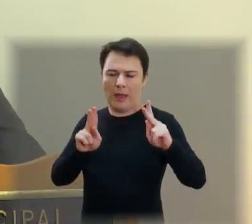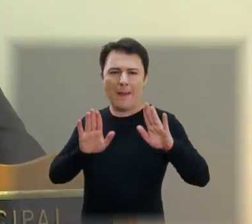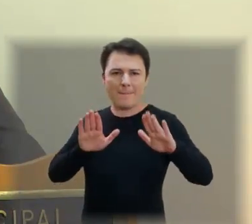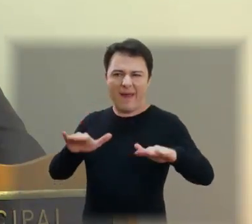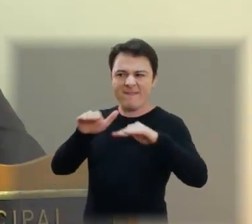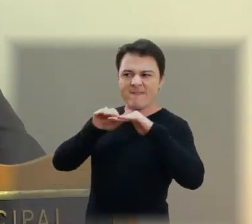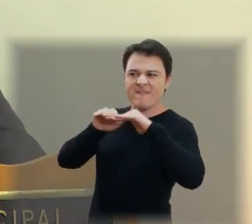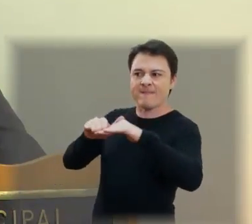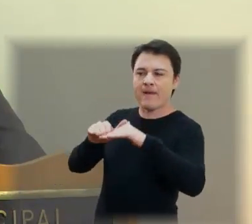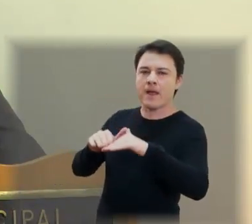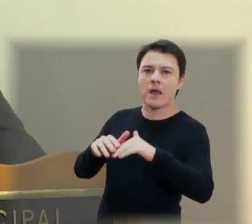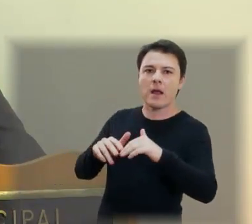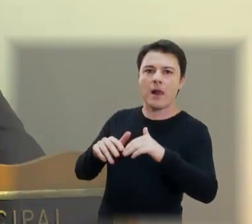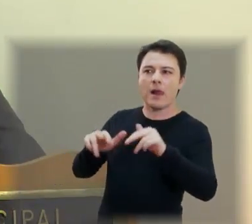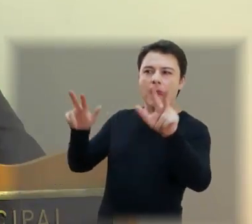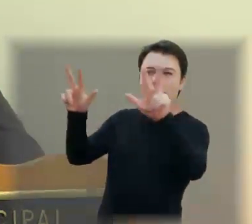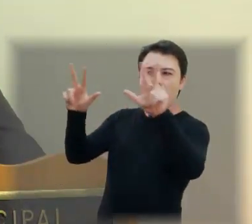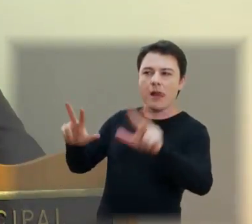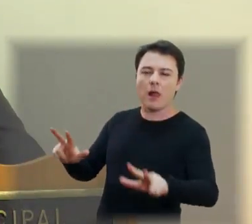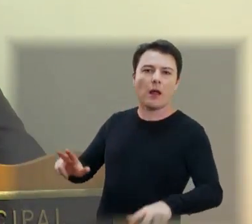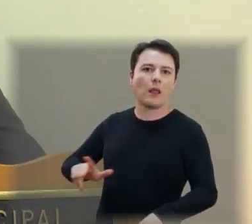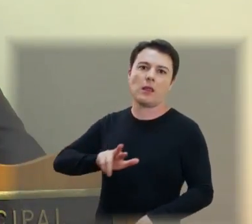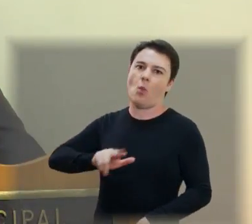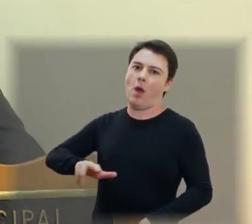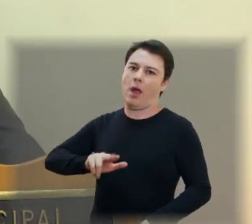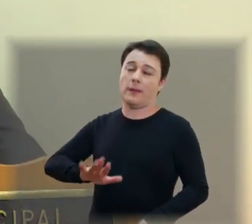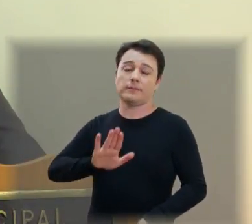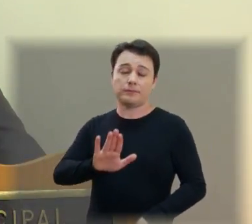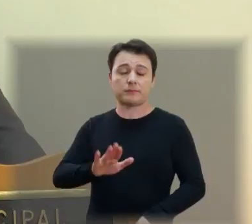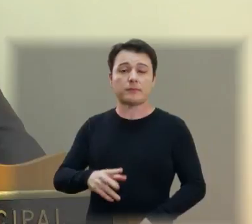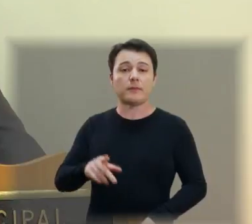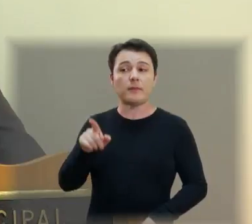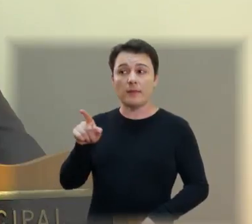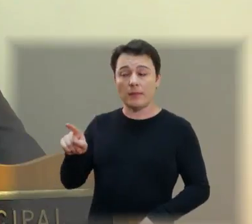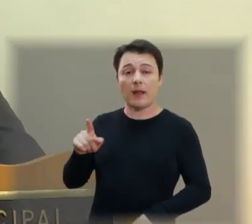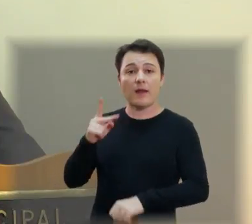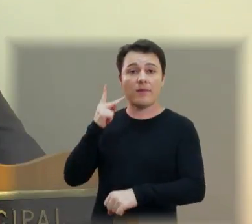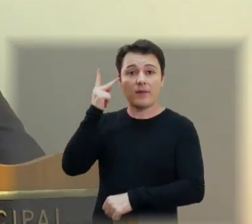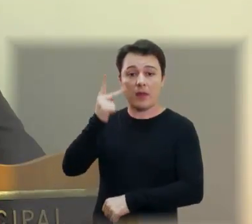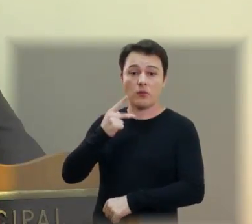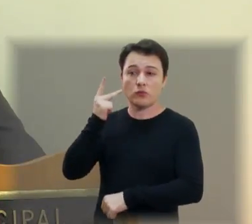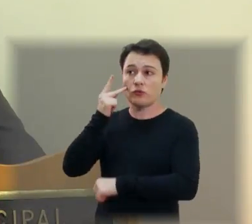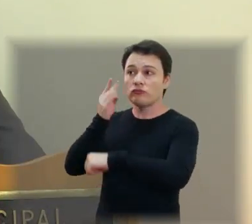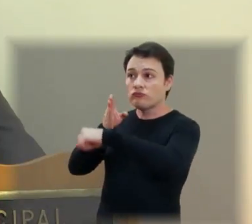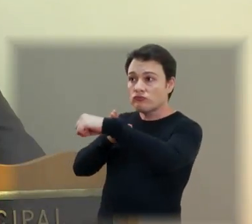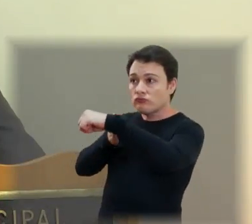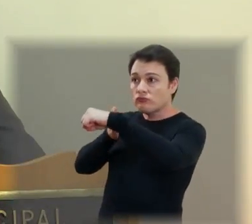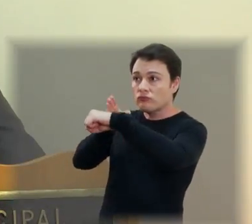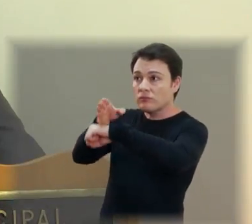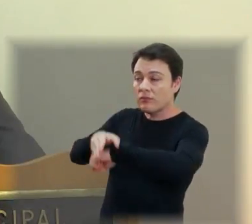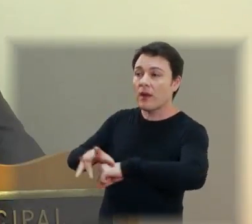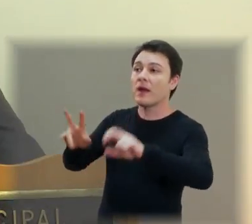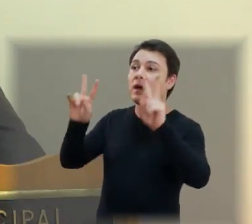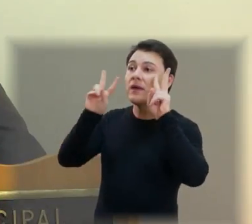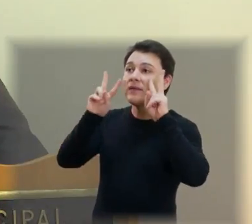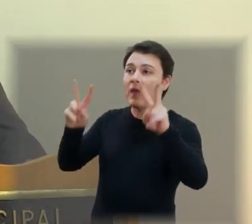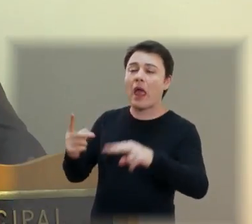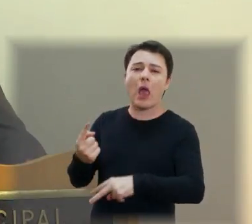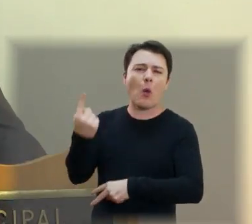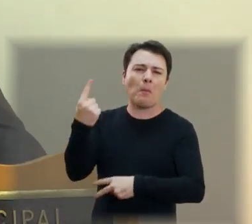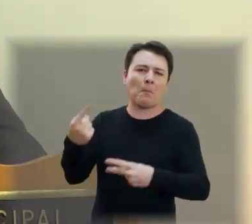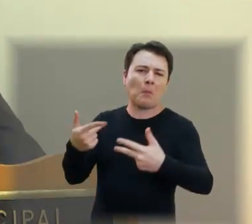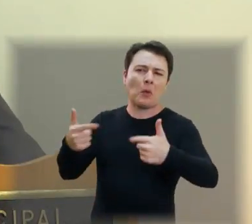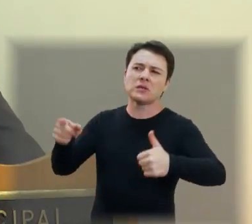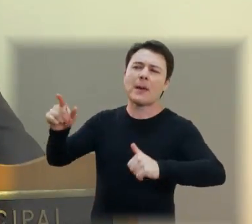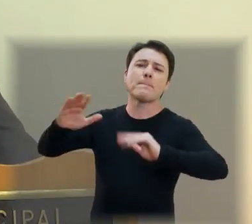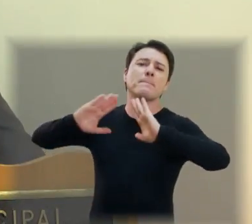É função dele. E esse vereador foi até ver uma demanda, é